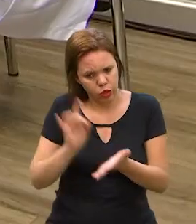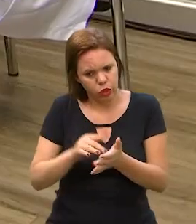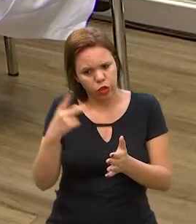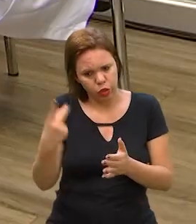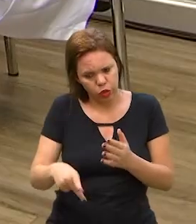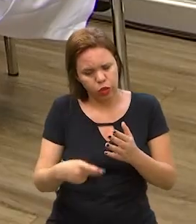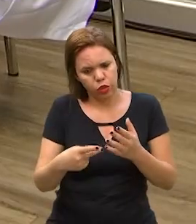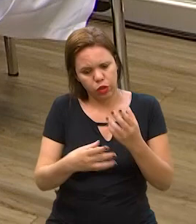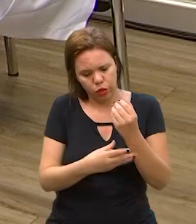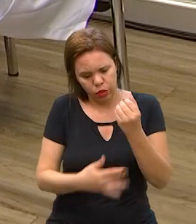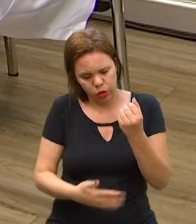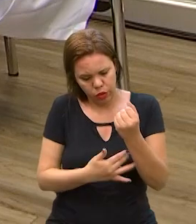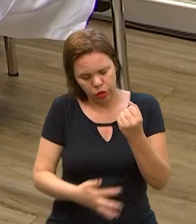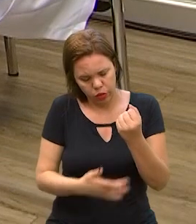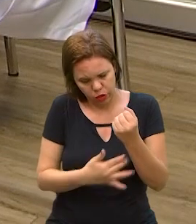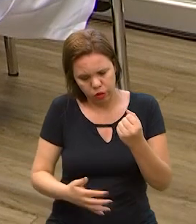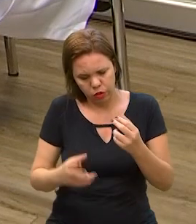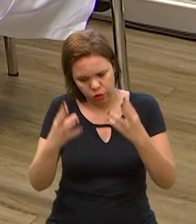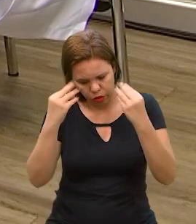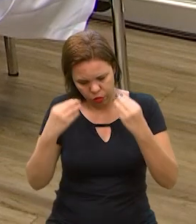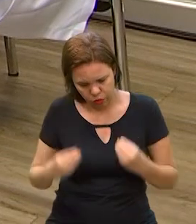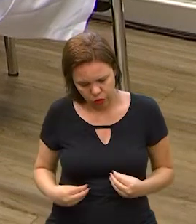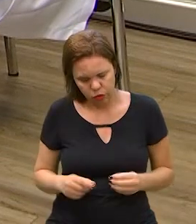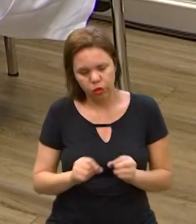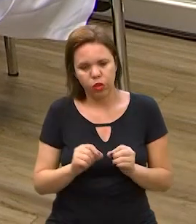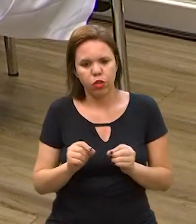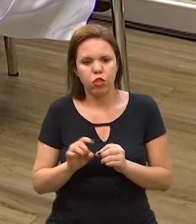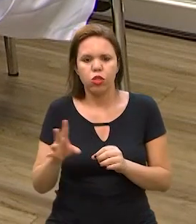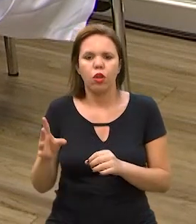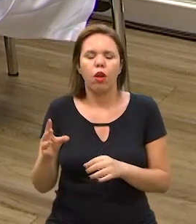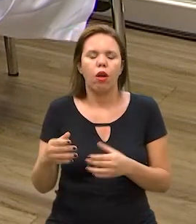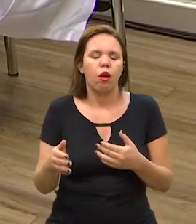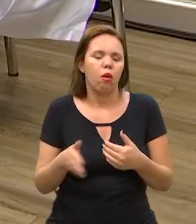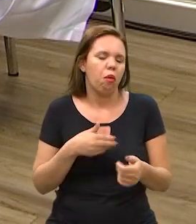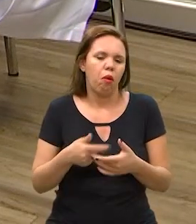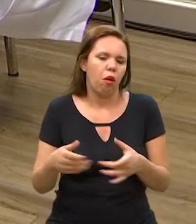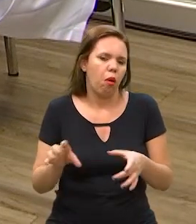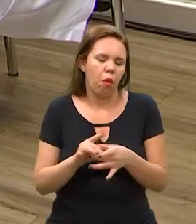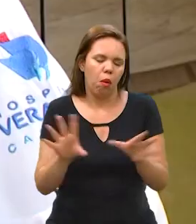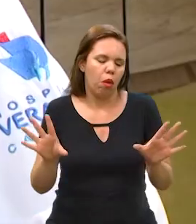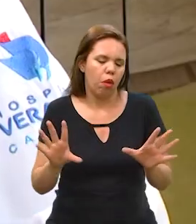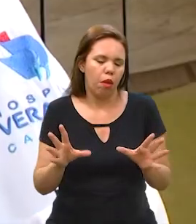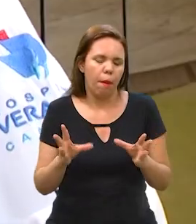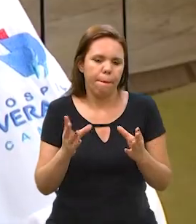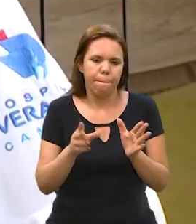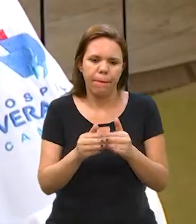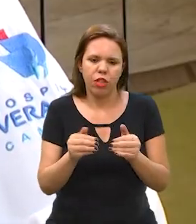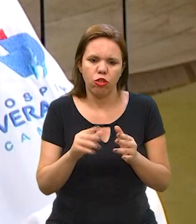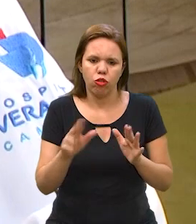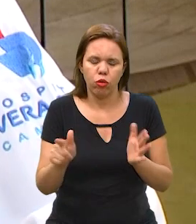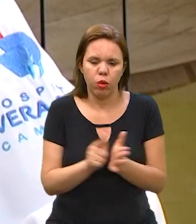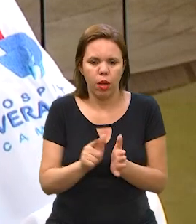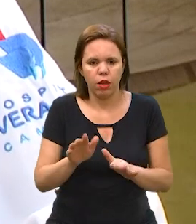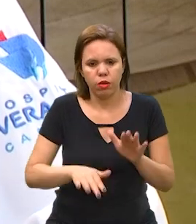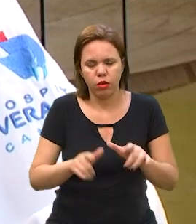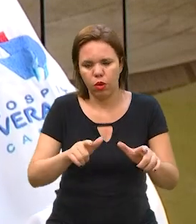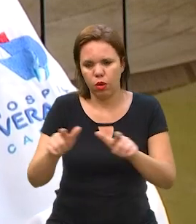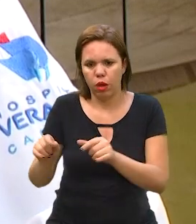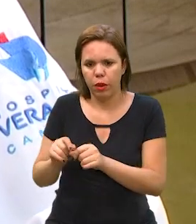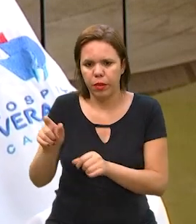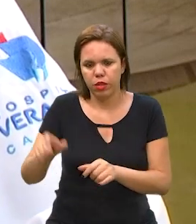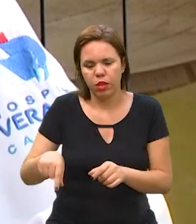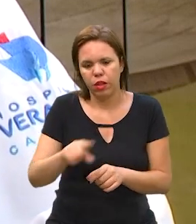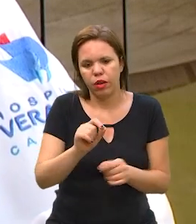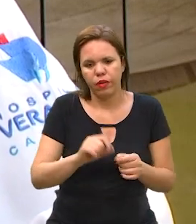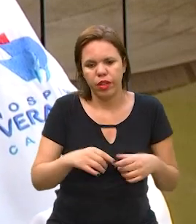estar realizando esses exames, né? Então não é só sair solicitando, a gente também acaba às vezes indicando o laboratório, o